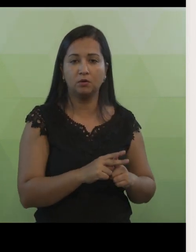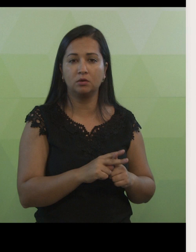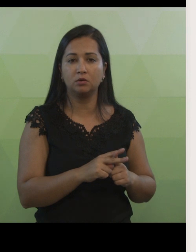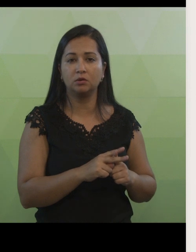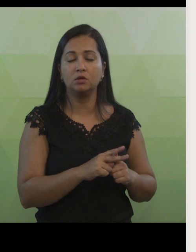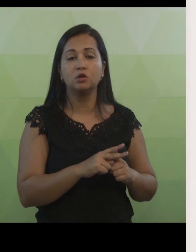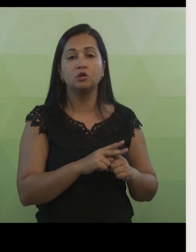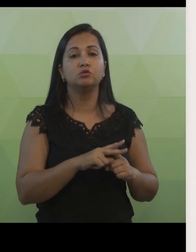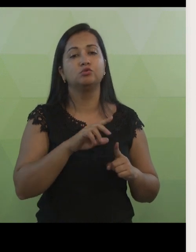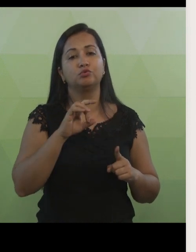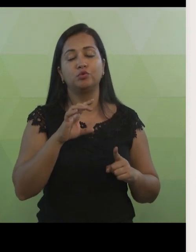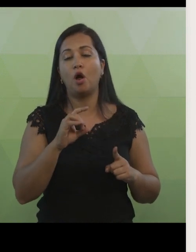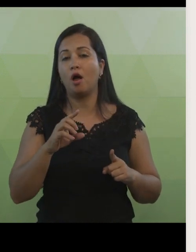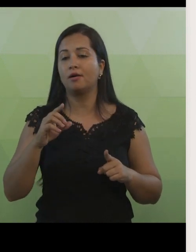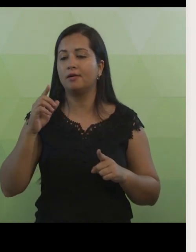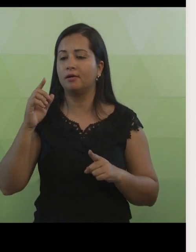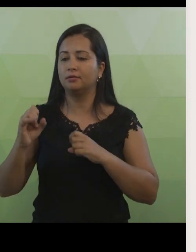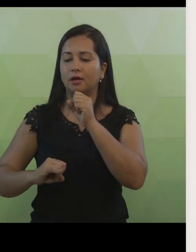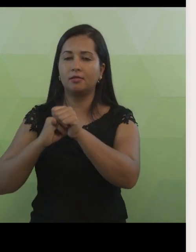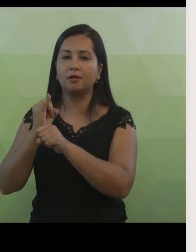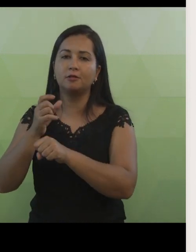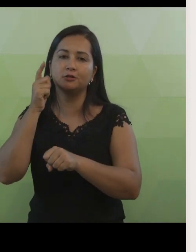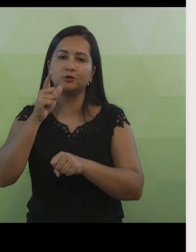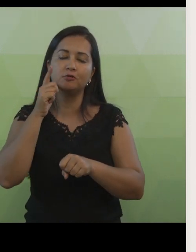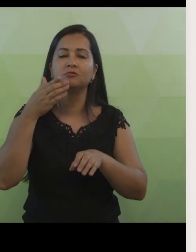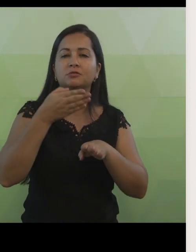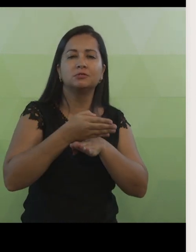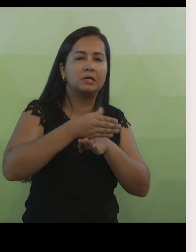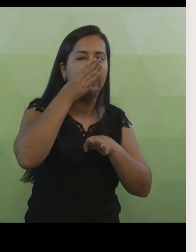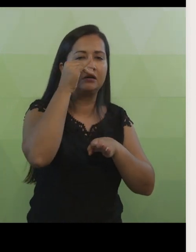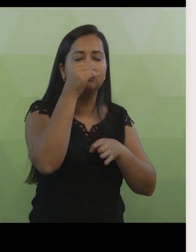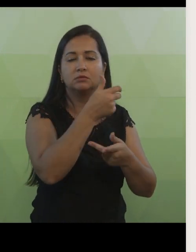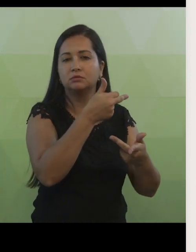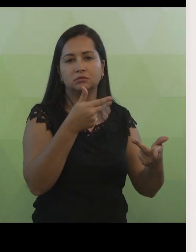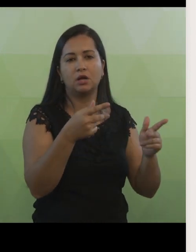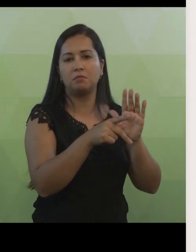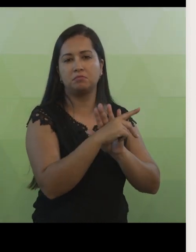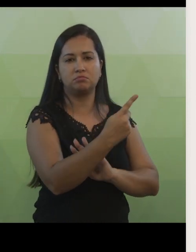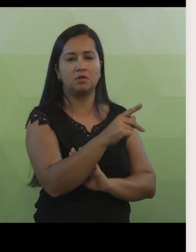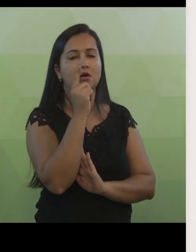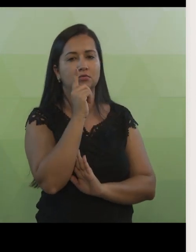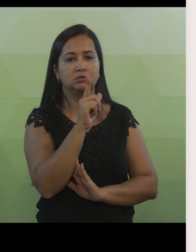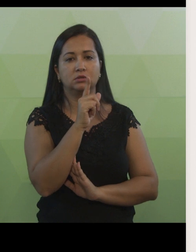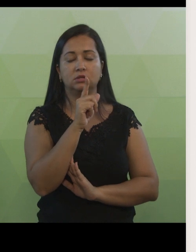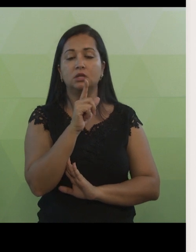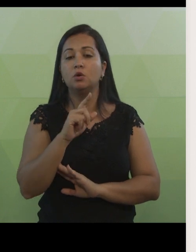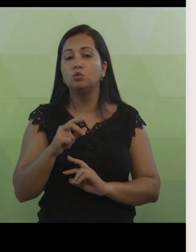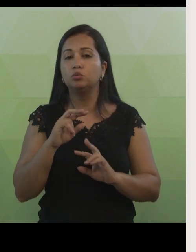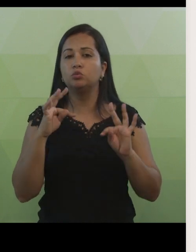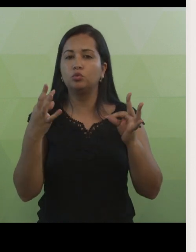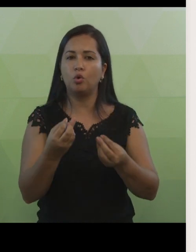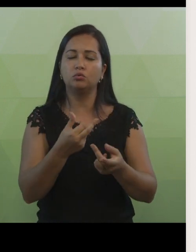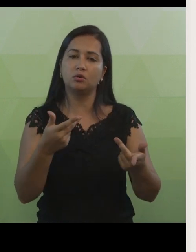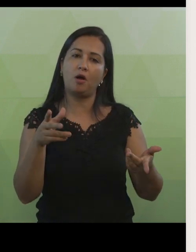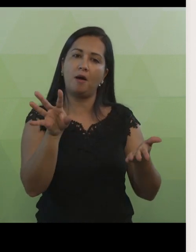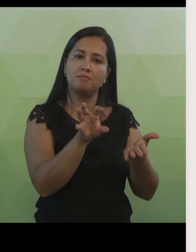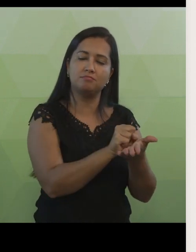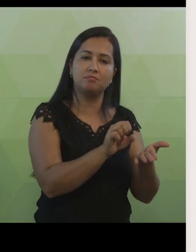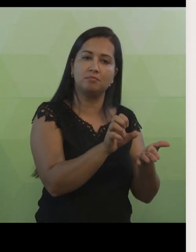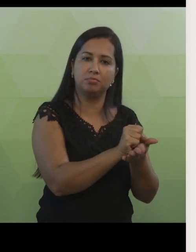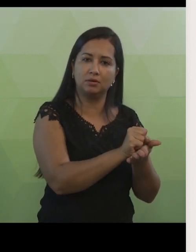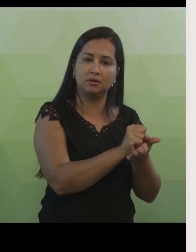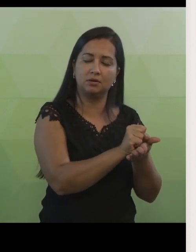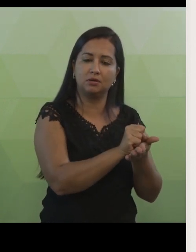firewall e pode ser acessado de fora diretamente pela internet. Todo o tráfego da rede interna será roteado para esse servidor